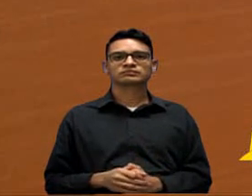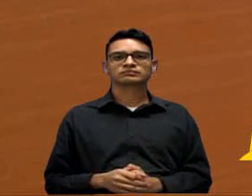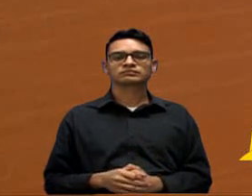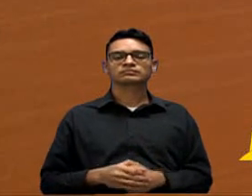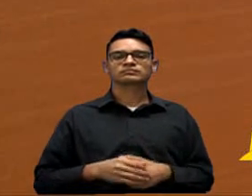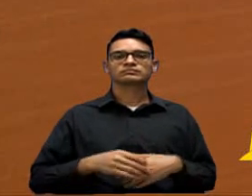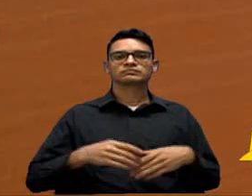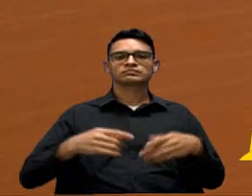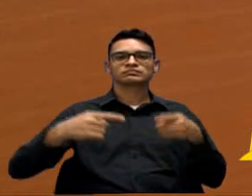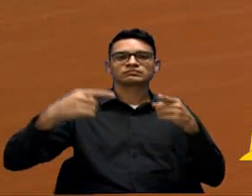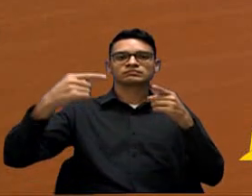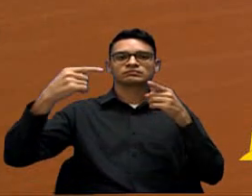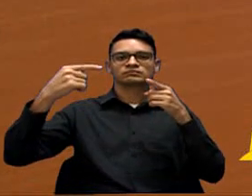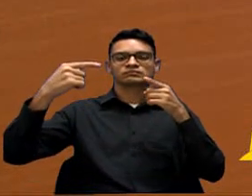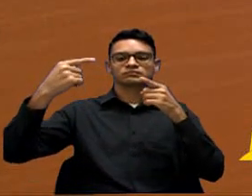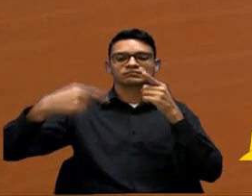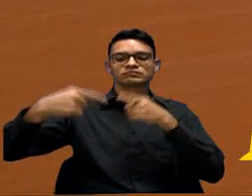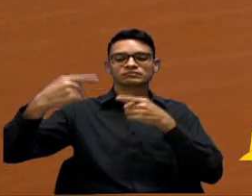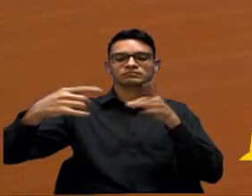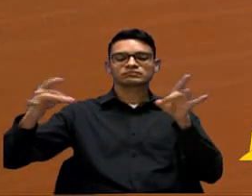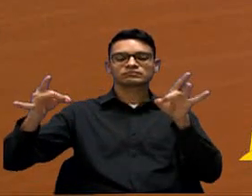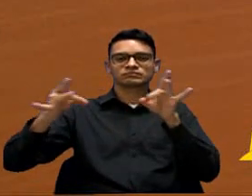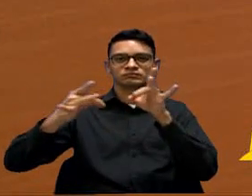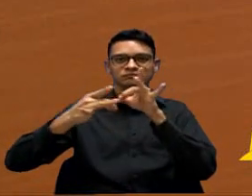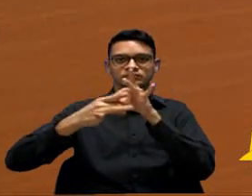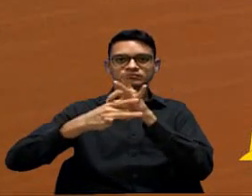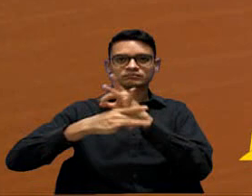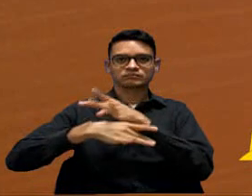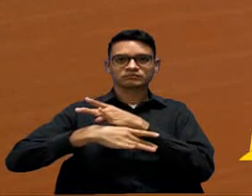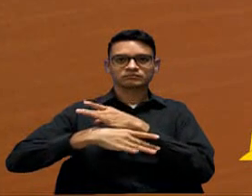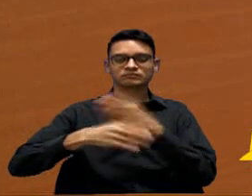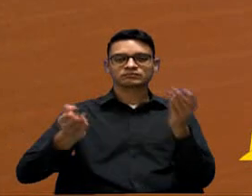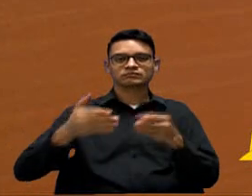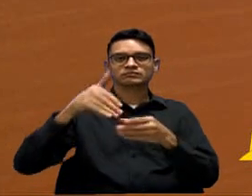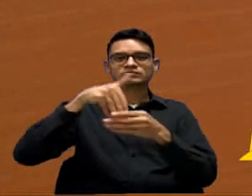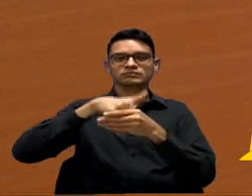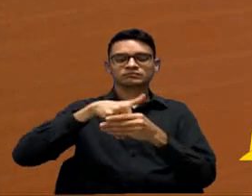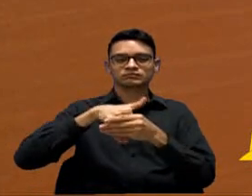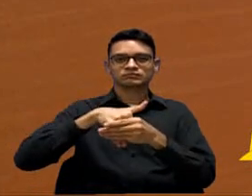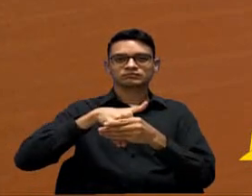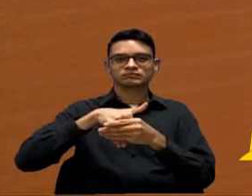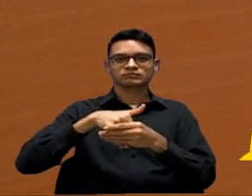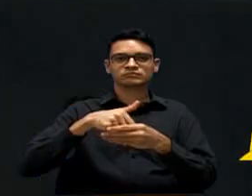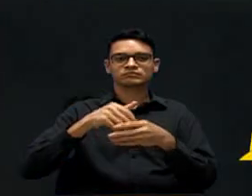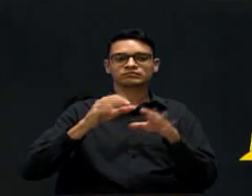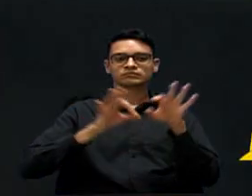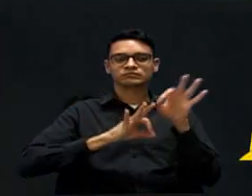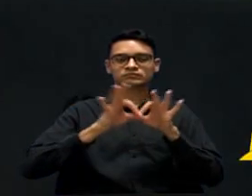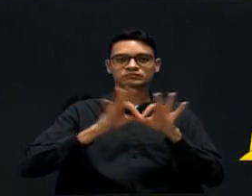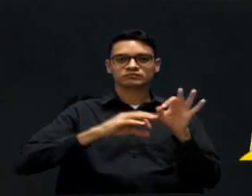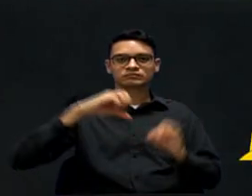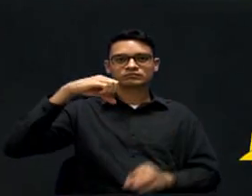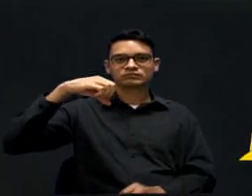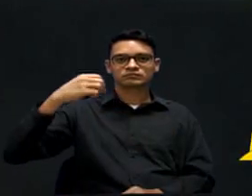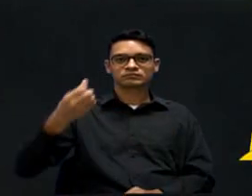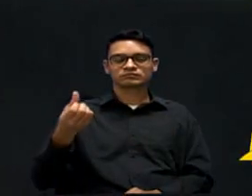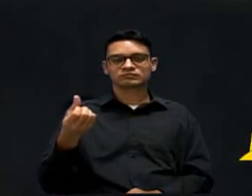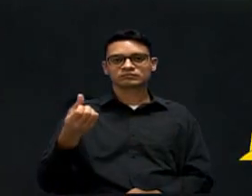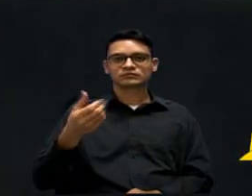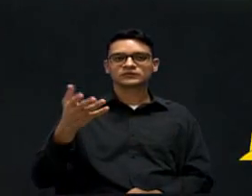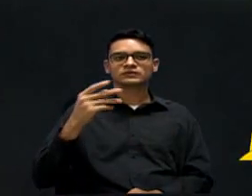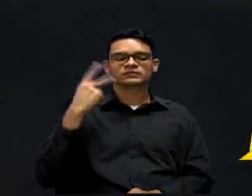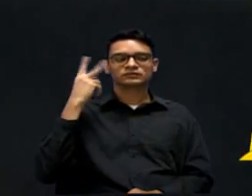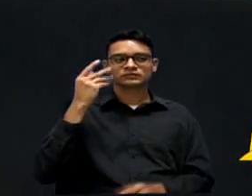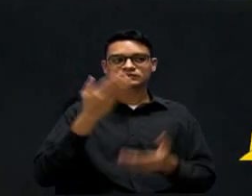É encerrado a discussão. Eu coloco em votação o projeto 9.6. Os vereadores